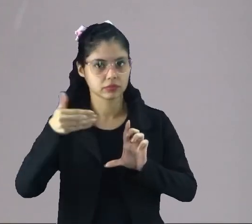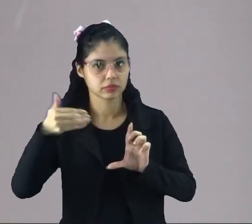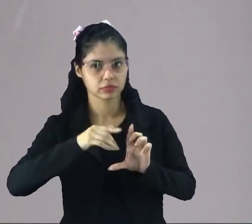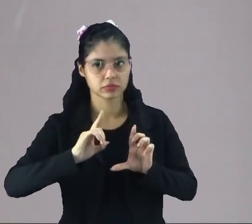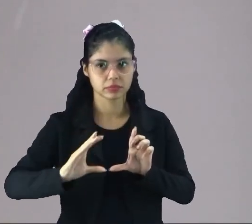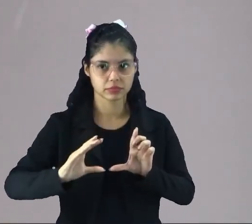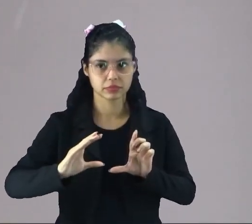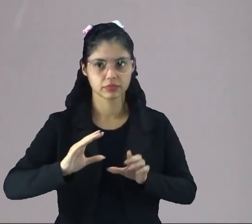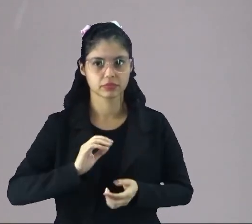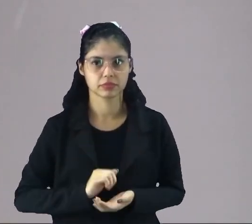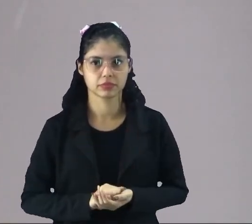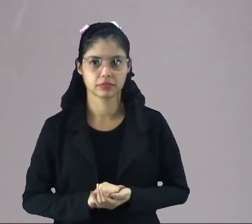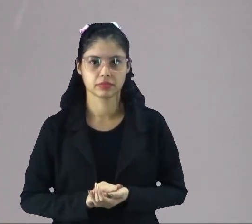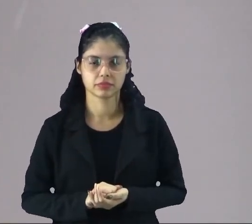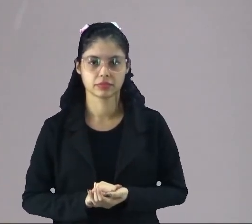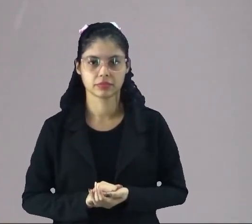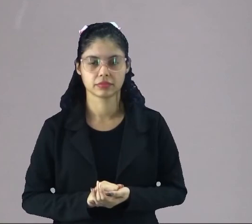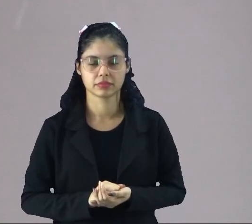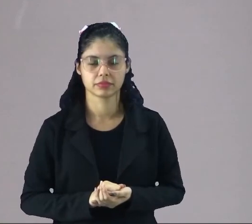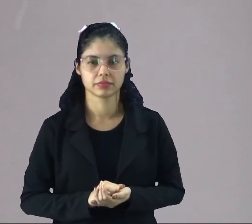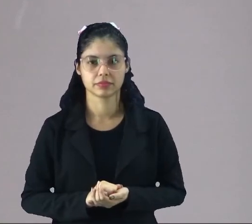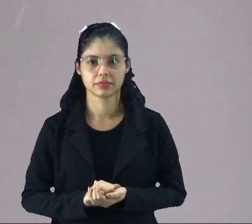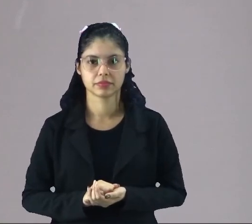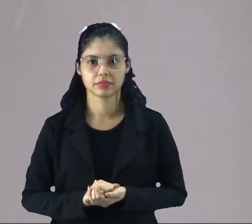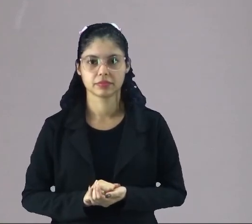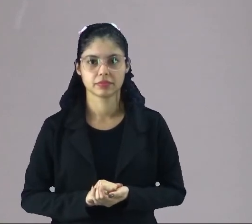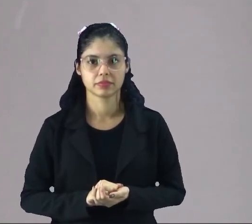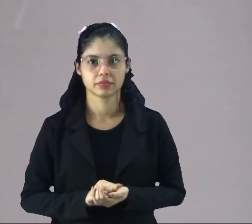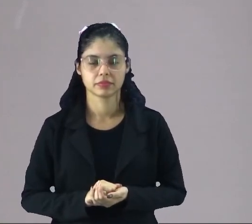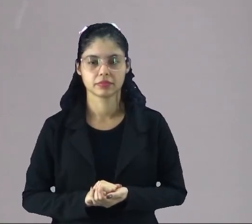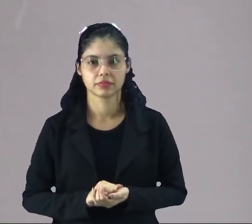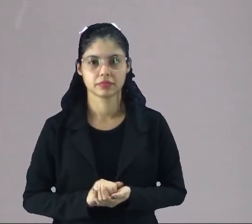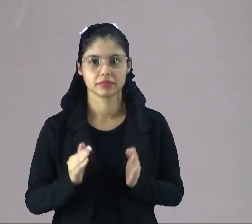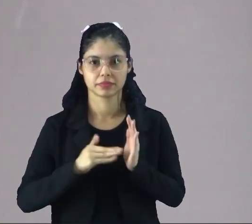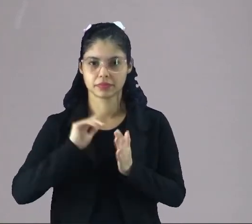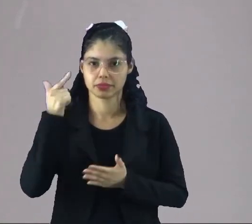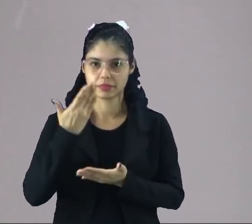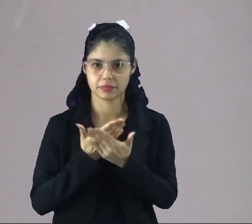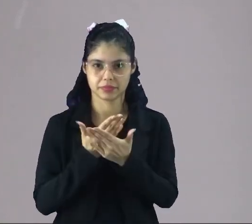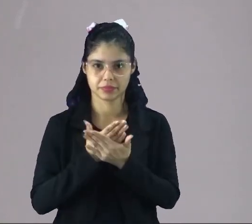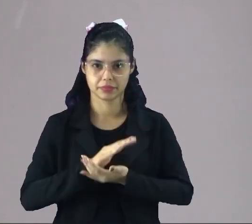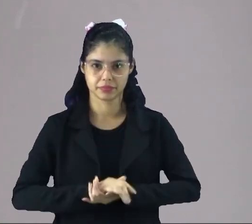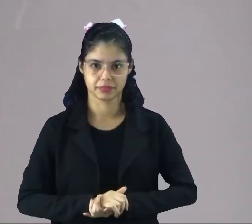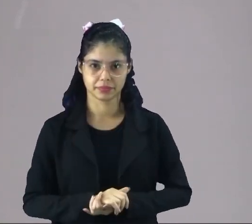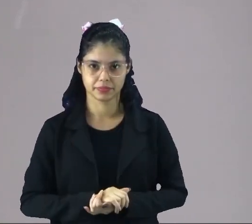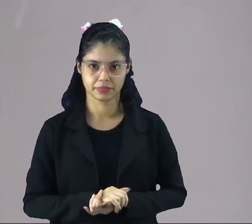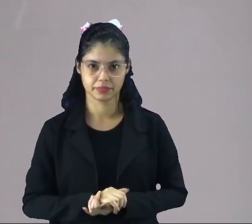nossa plataforma Edu, que olha só aparecendo aqui, tá? E até a próxima aula.